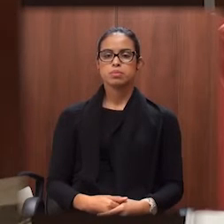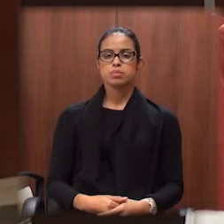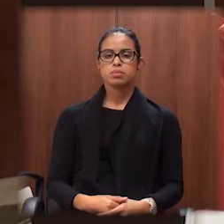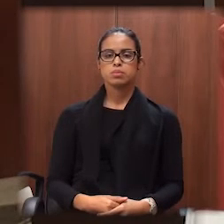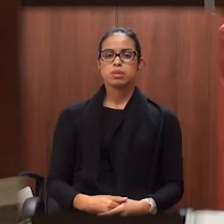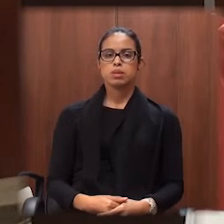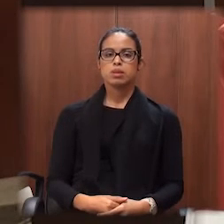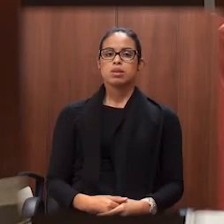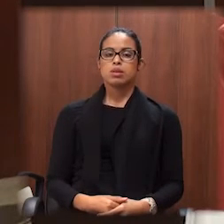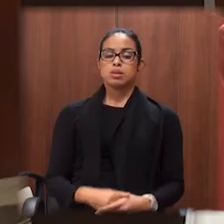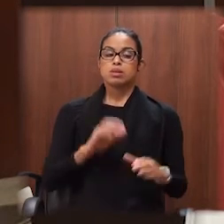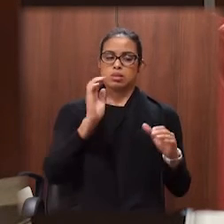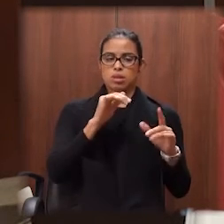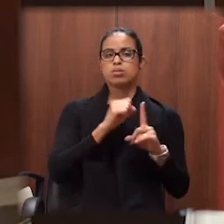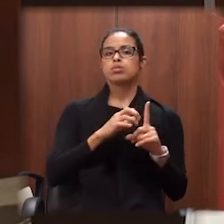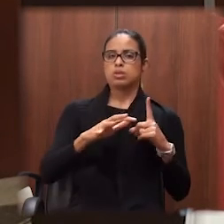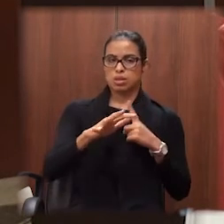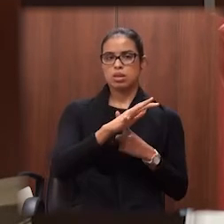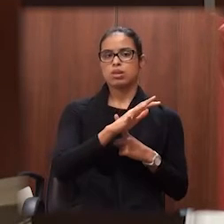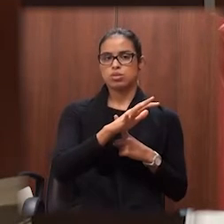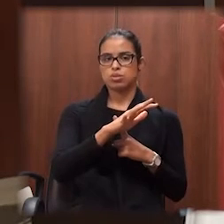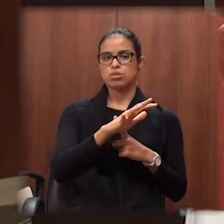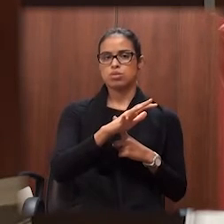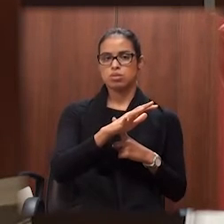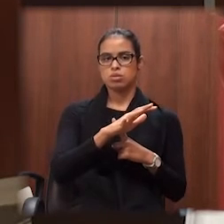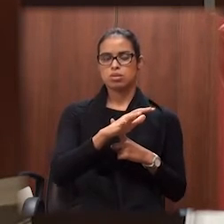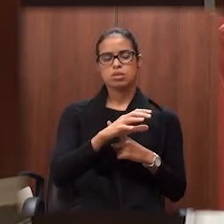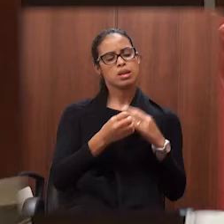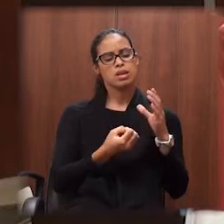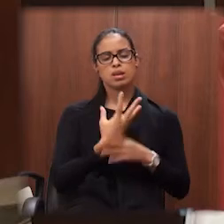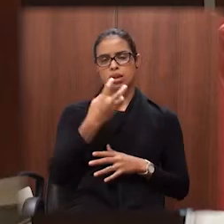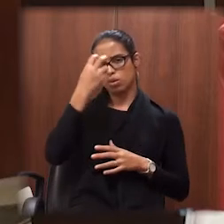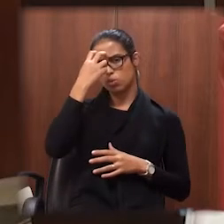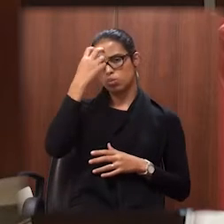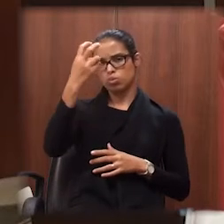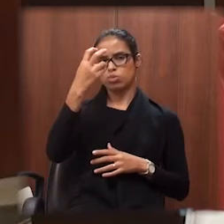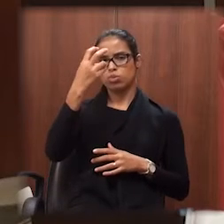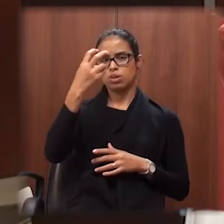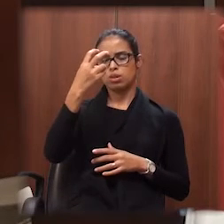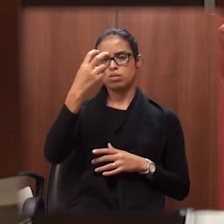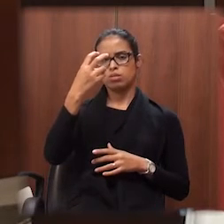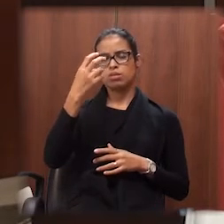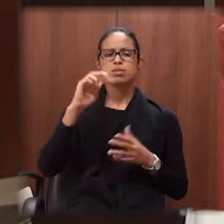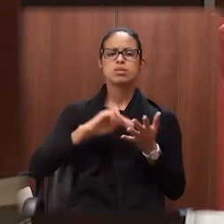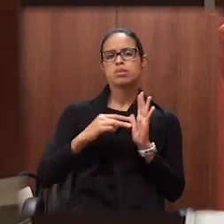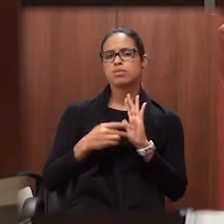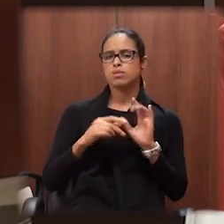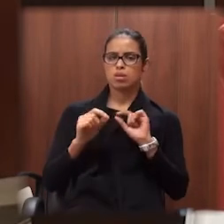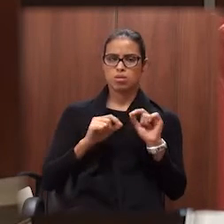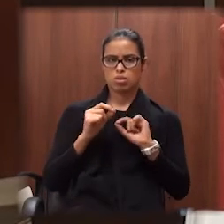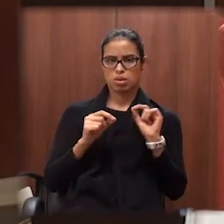na sociedade. O que é criar uma cultura? E que eu acho